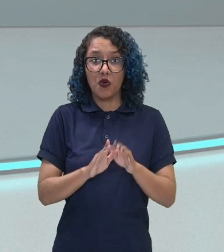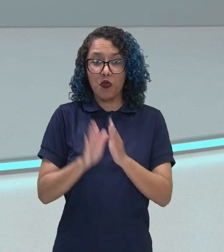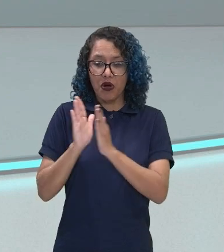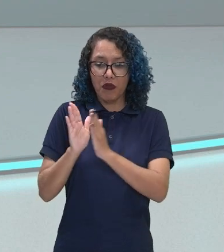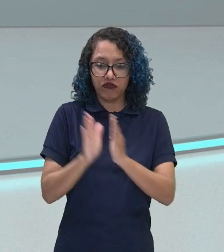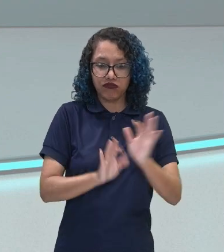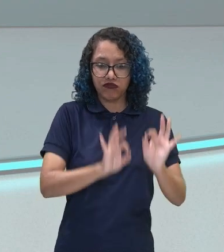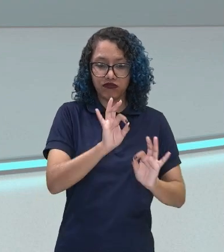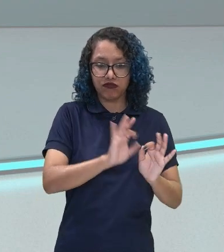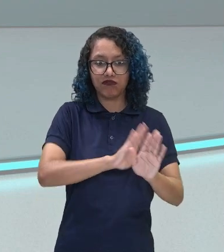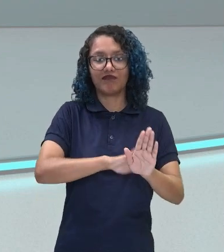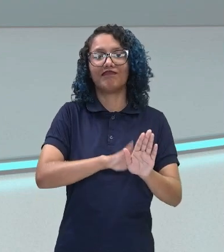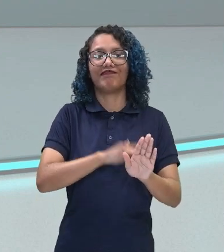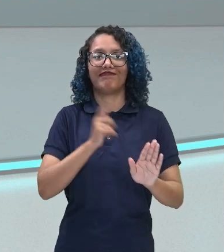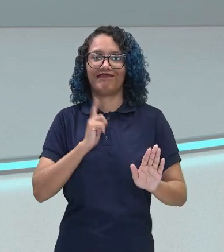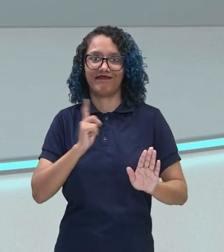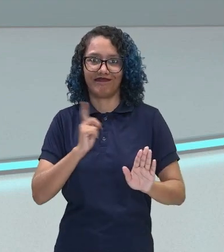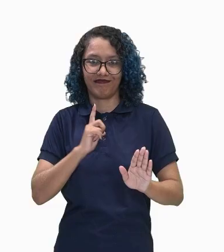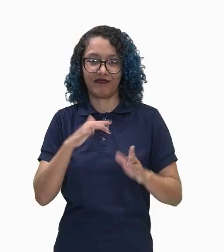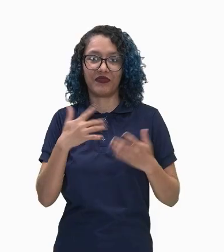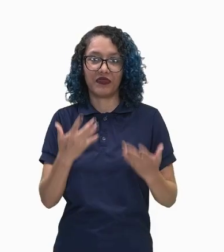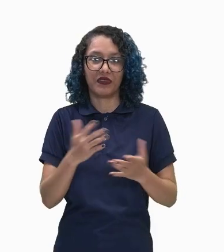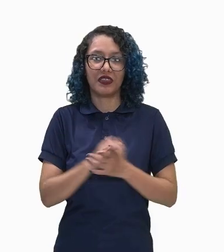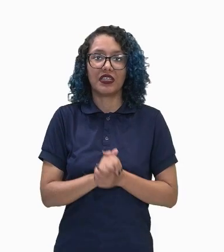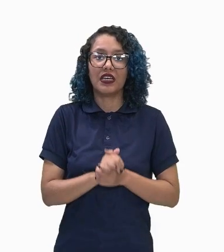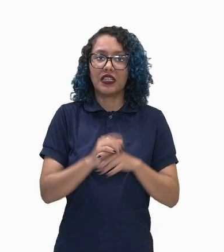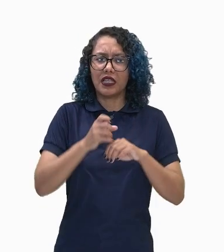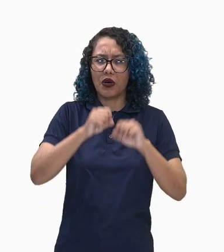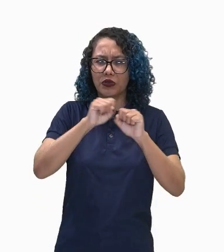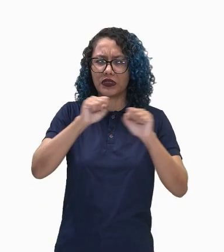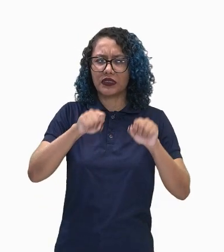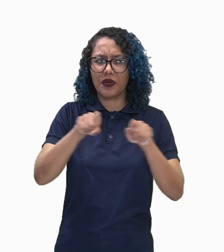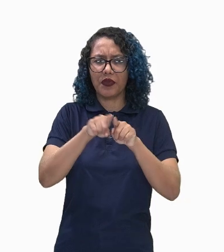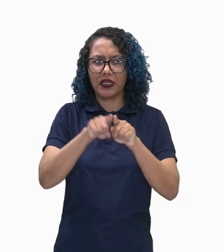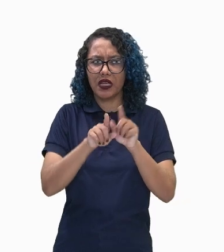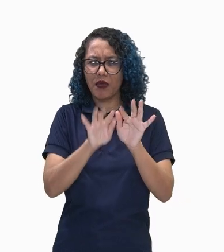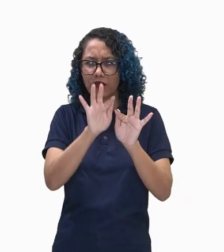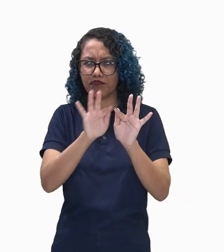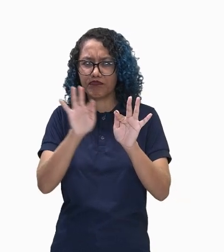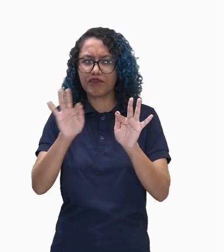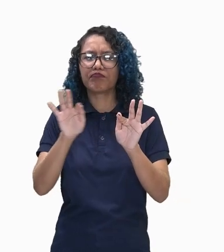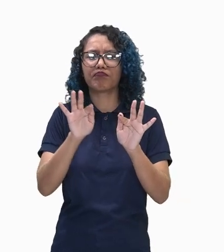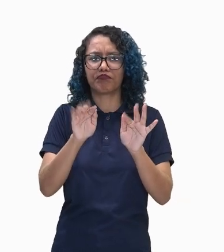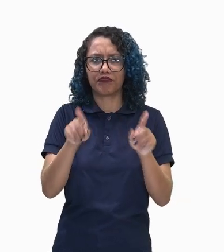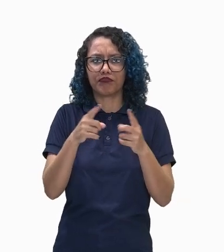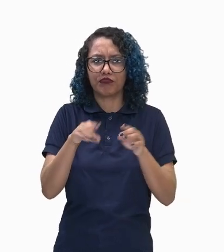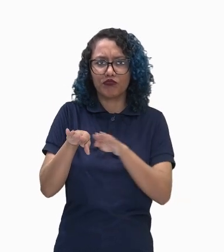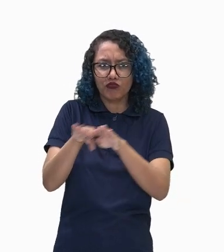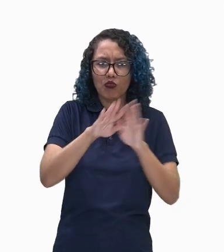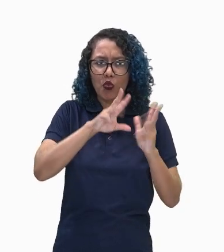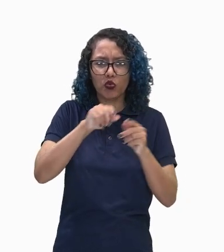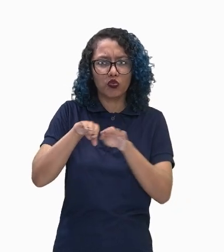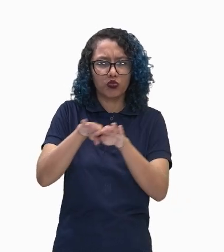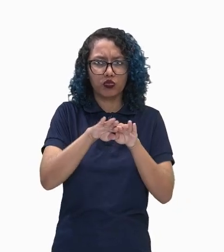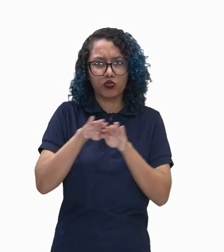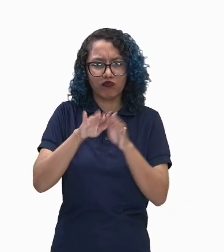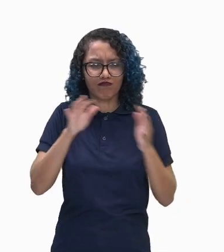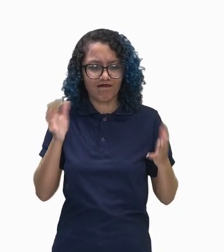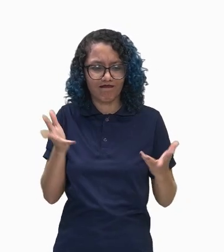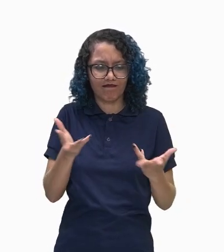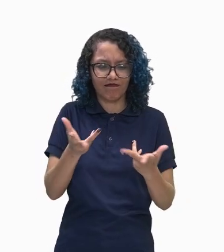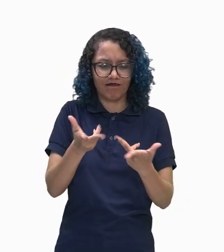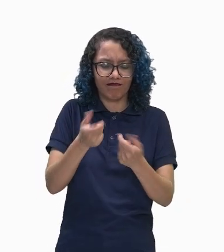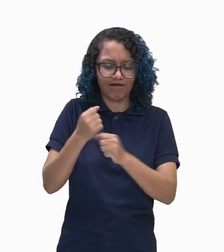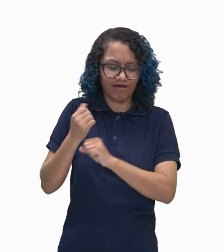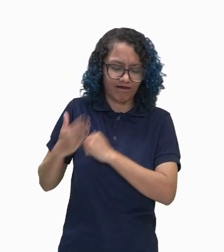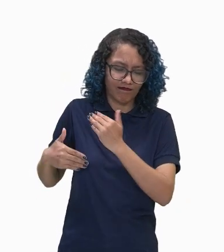trás. Olha só, os sistemas e afinações musicais em todo o mundo foram aprimorados, refinados ao longo dos